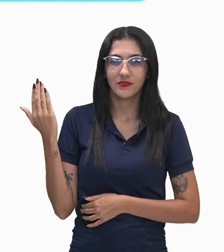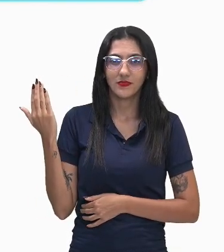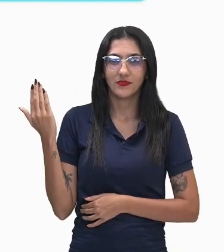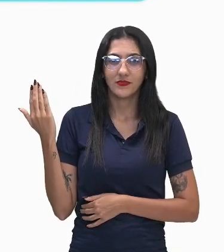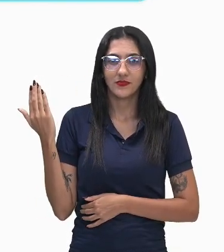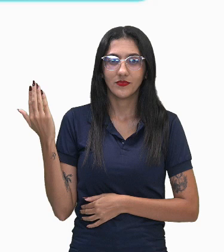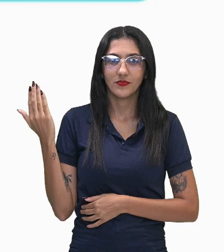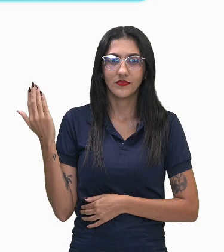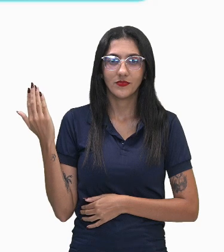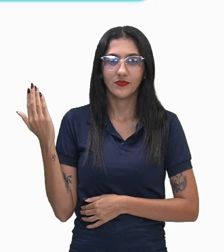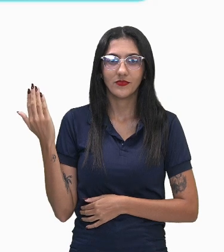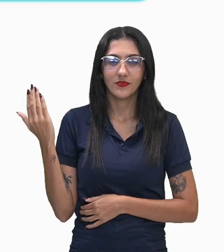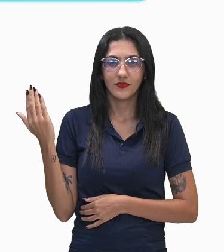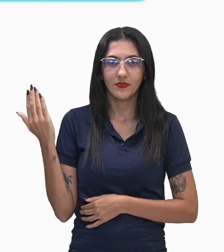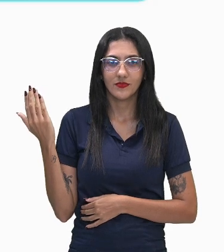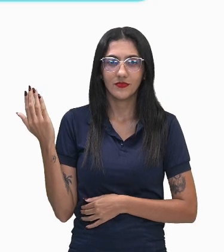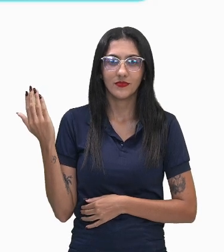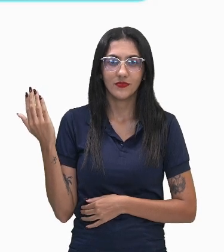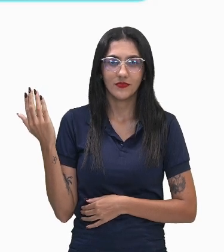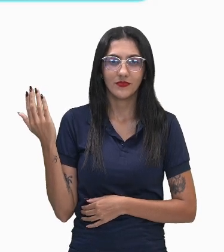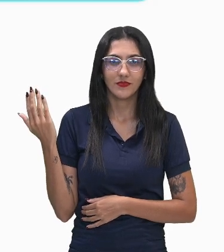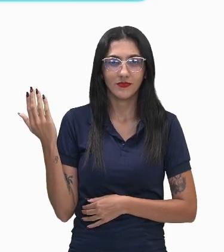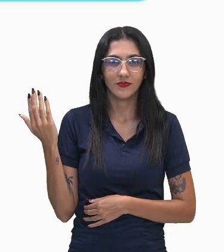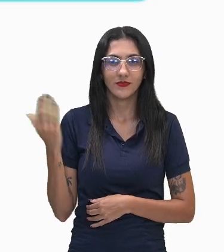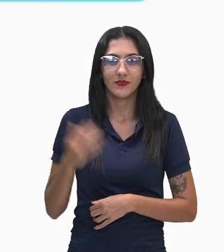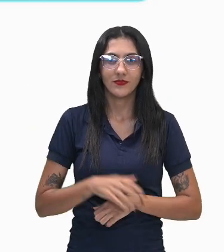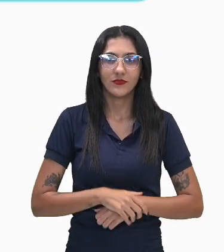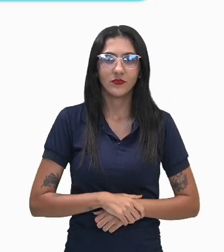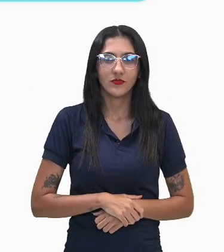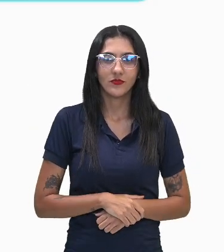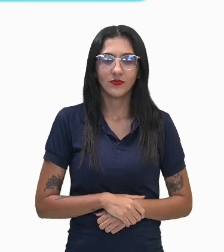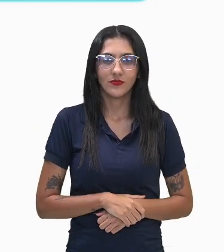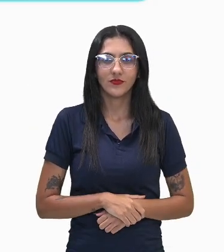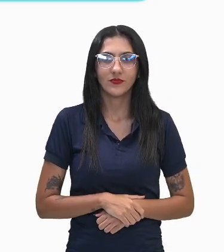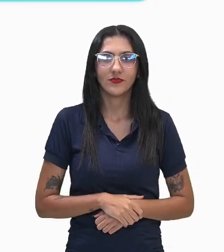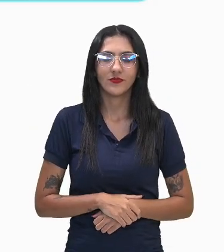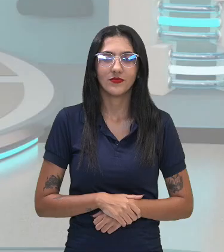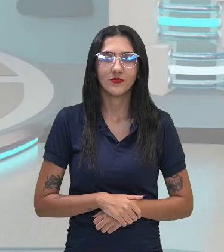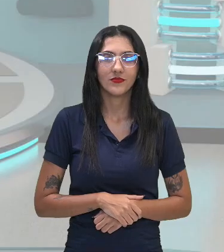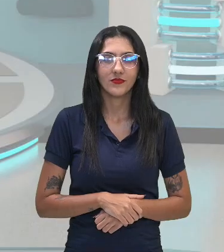e falando, porque, quem sabe, ele começa a entender.